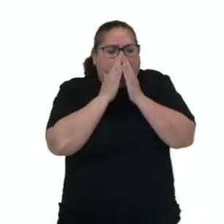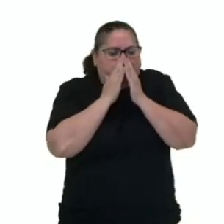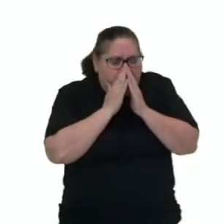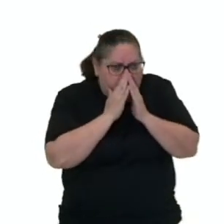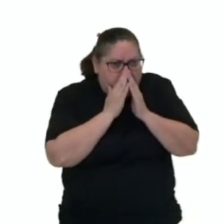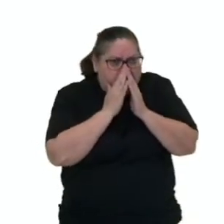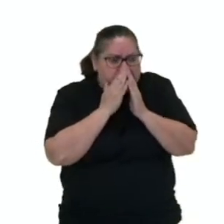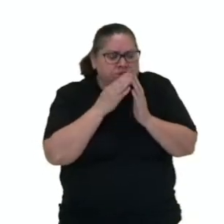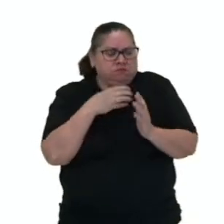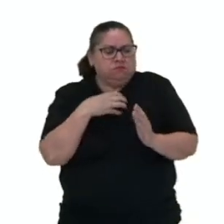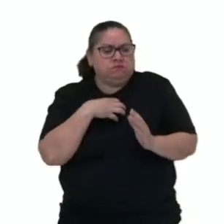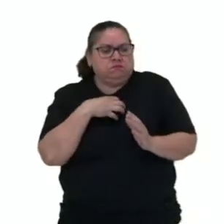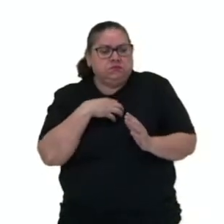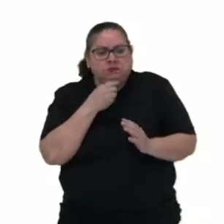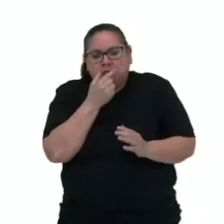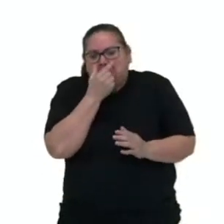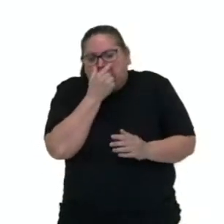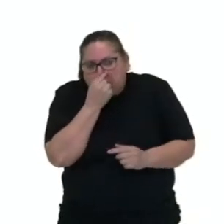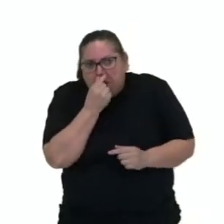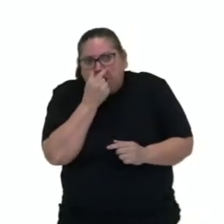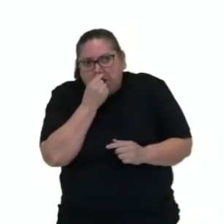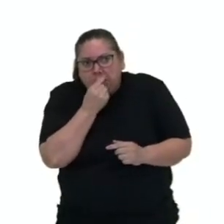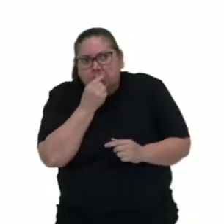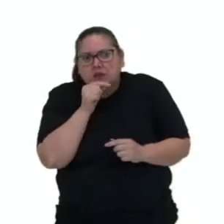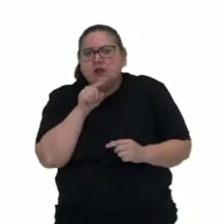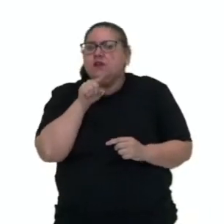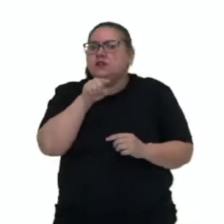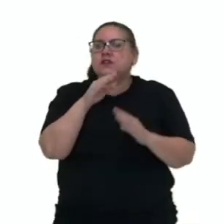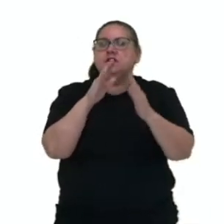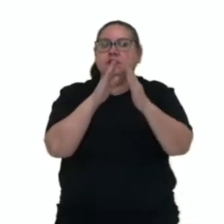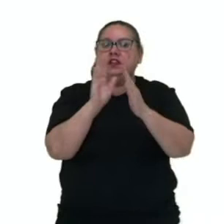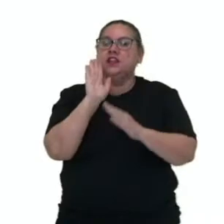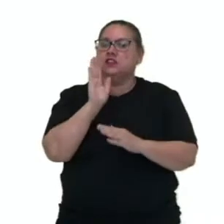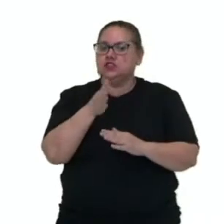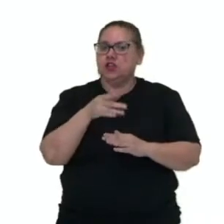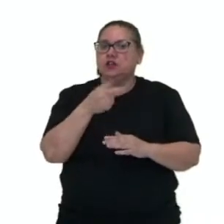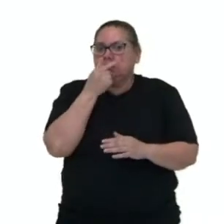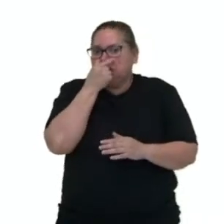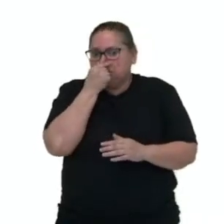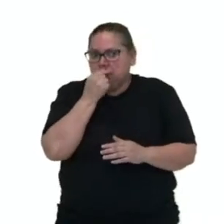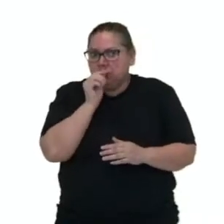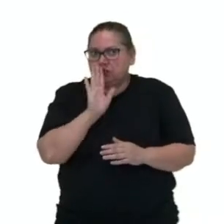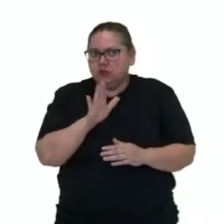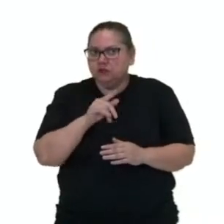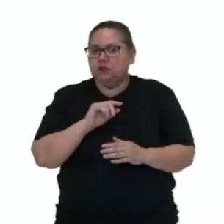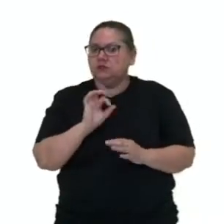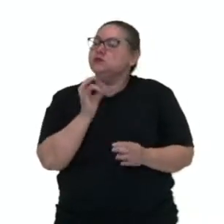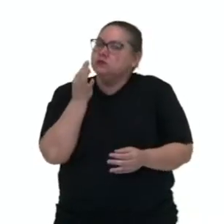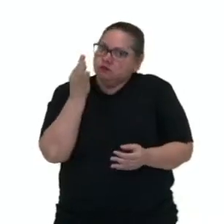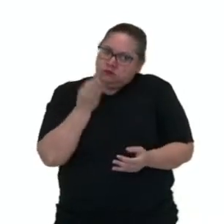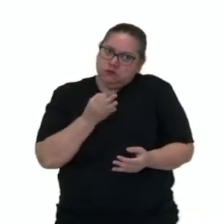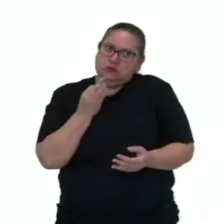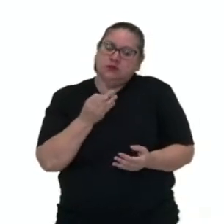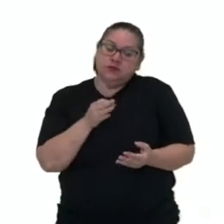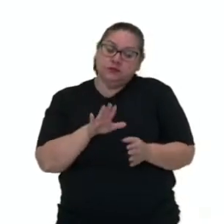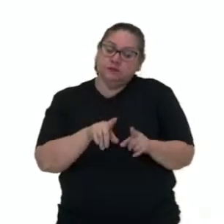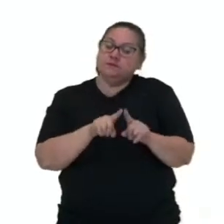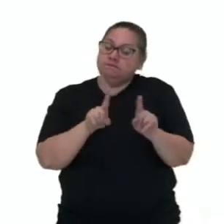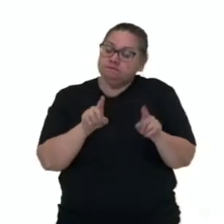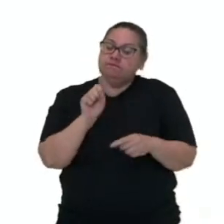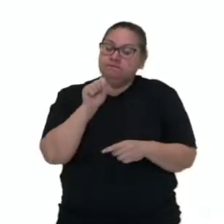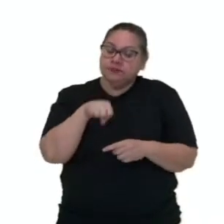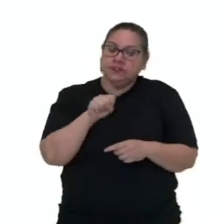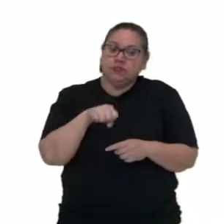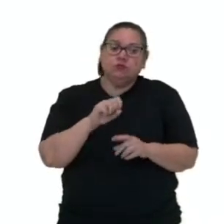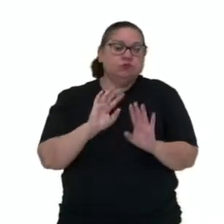os sinais de gripe. Você aí de casa, já ficou gripado? Com certeza, né? Infelizmente, todos nós